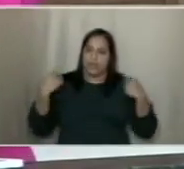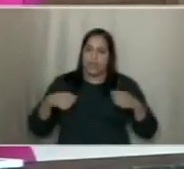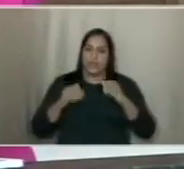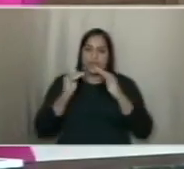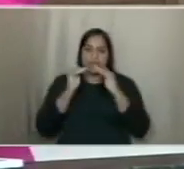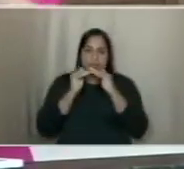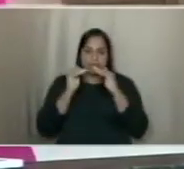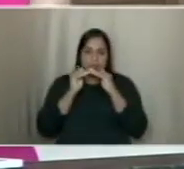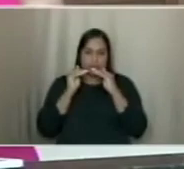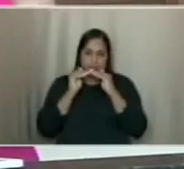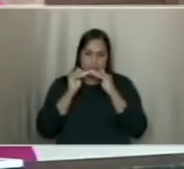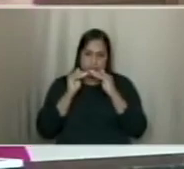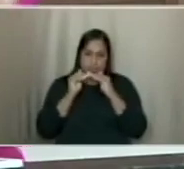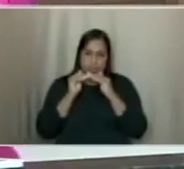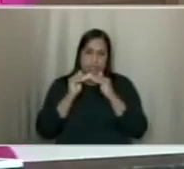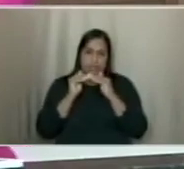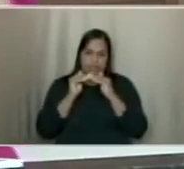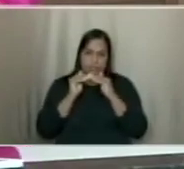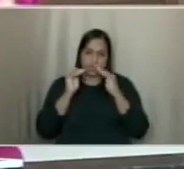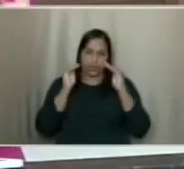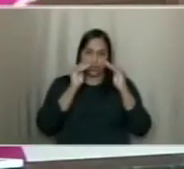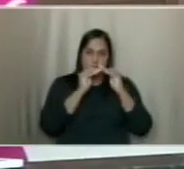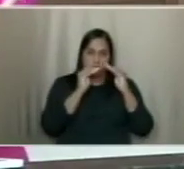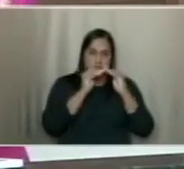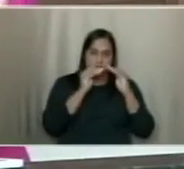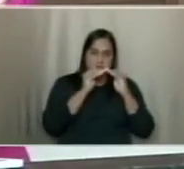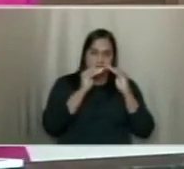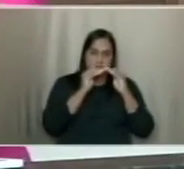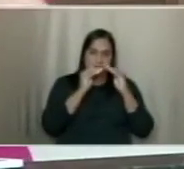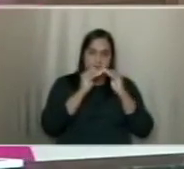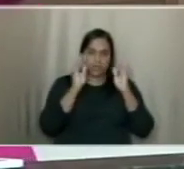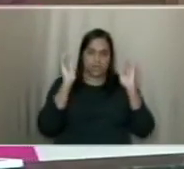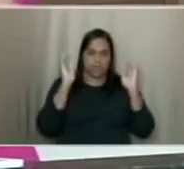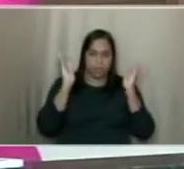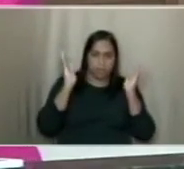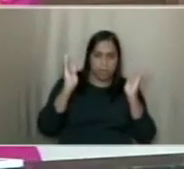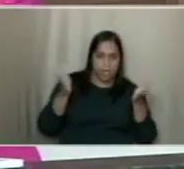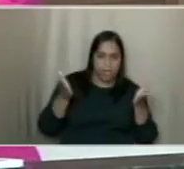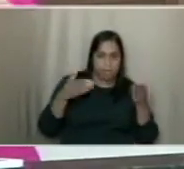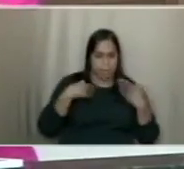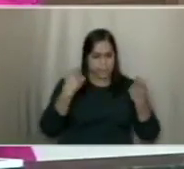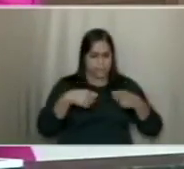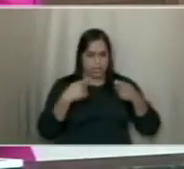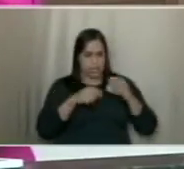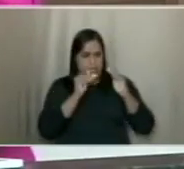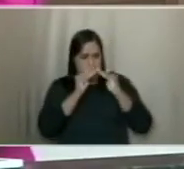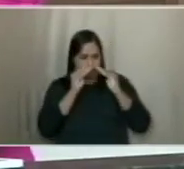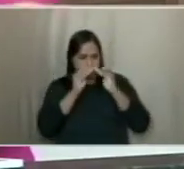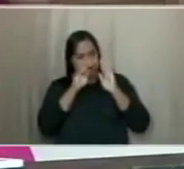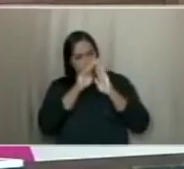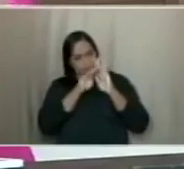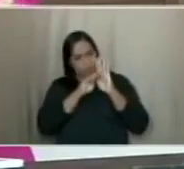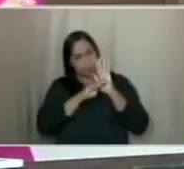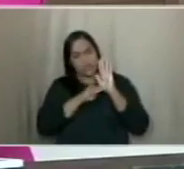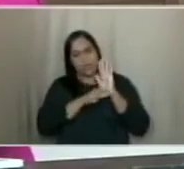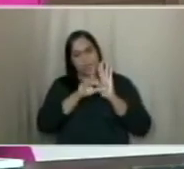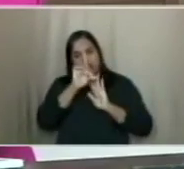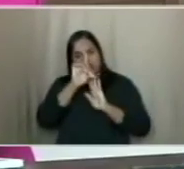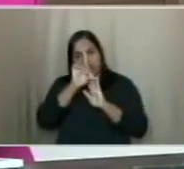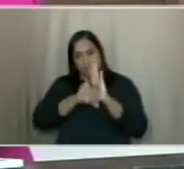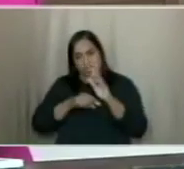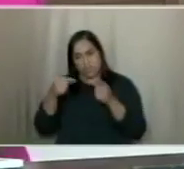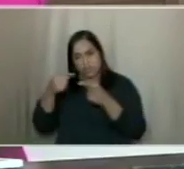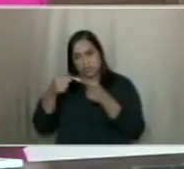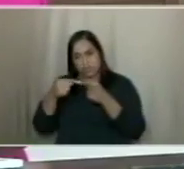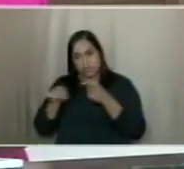unanimidade é a gente não já ouviu que toda unanimidade é burra e por que que tem que ser unânime as pautas a gente não tem direito de